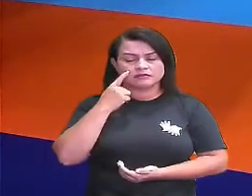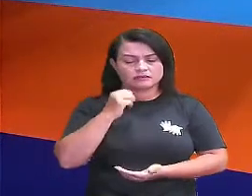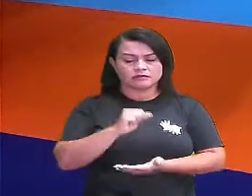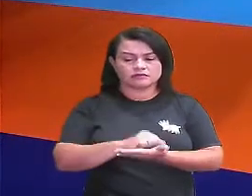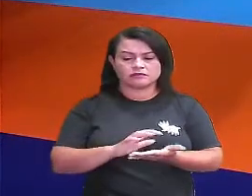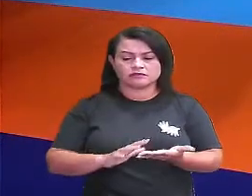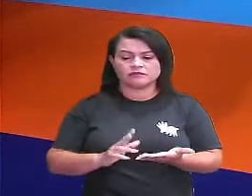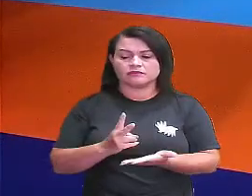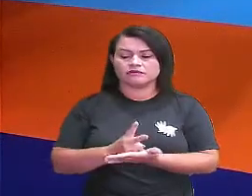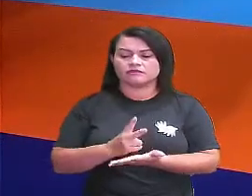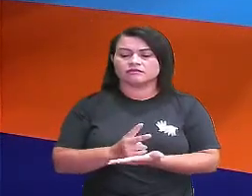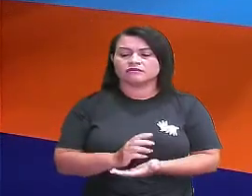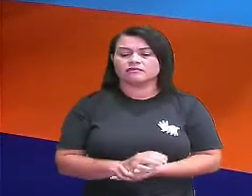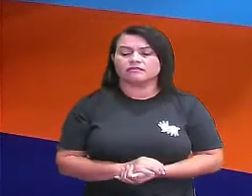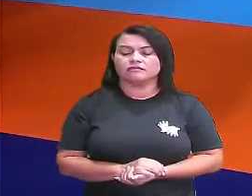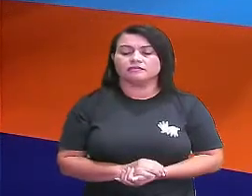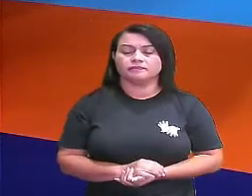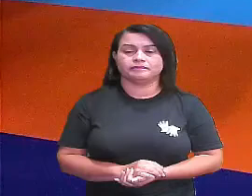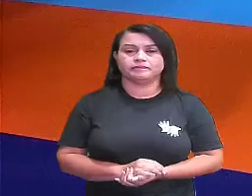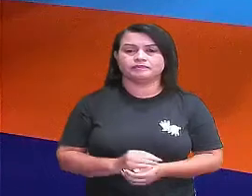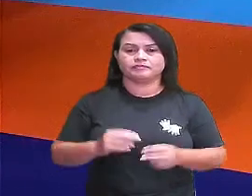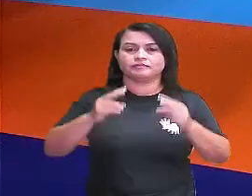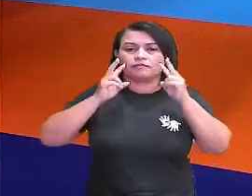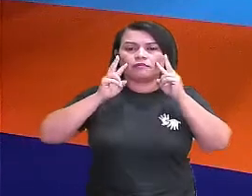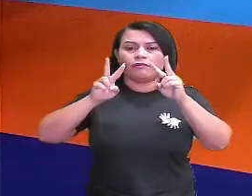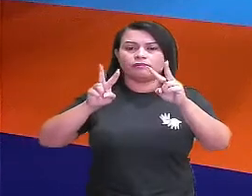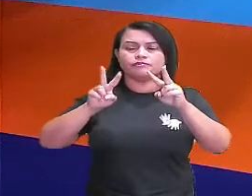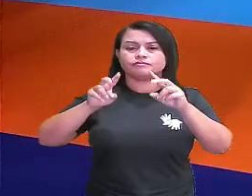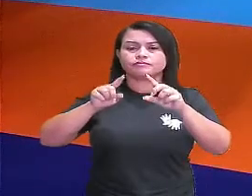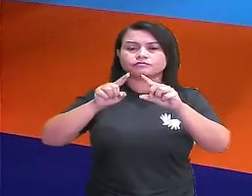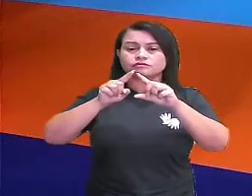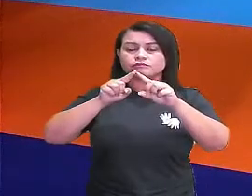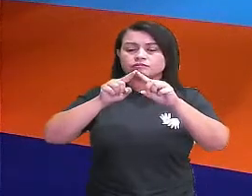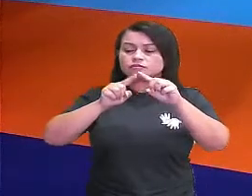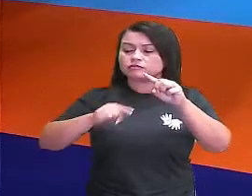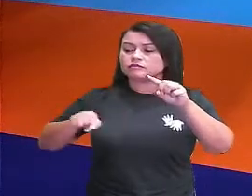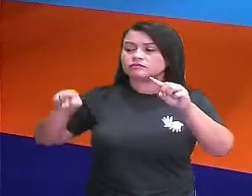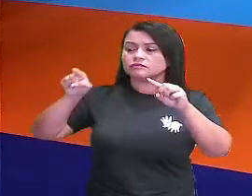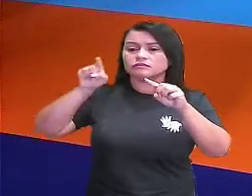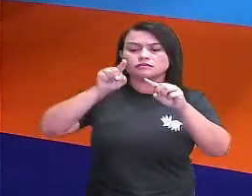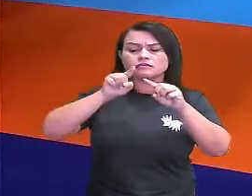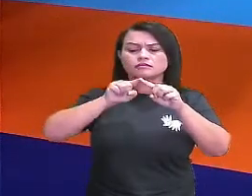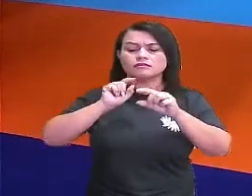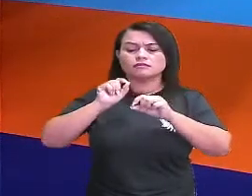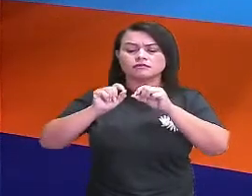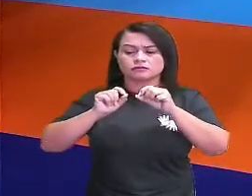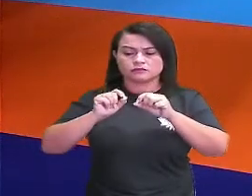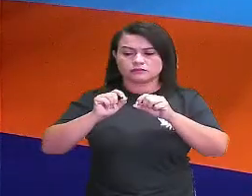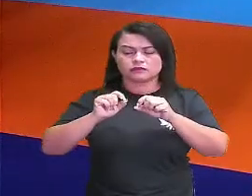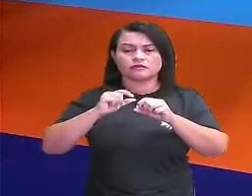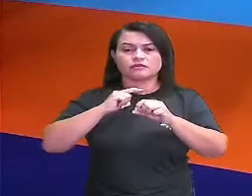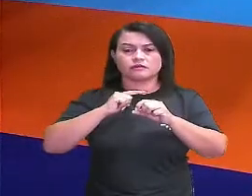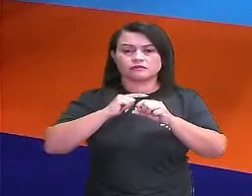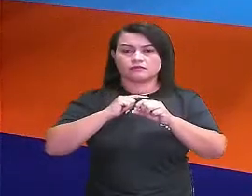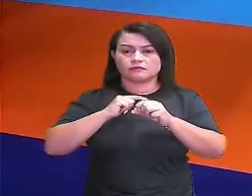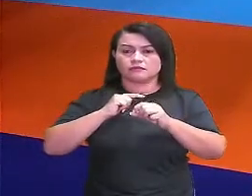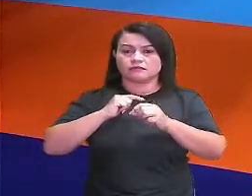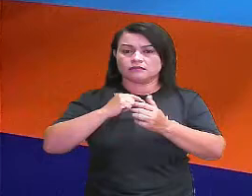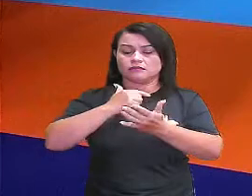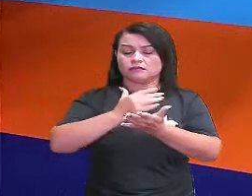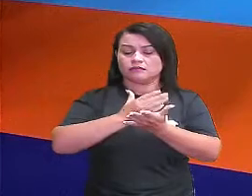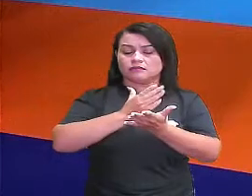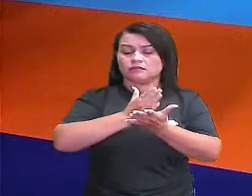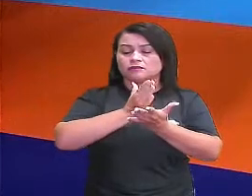exercícios. Preste atenção nesse círculo aí, tá? Este círculo foi dividido em 3